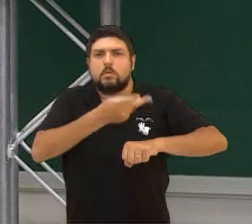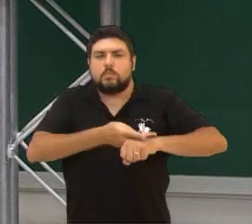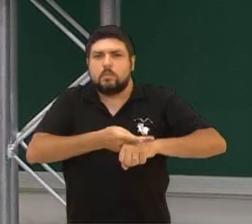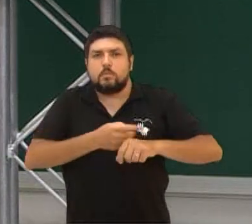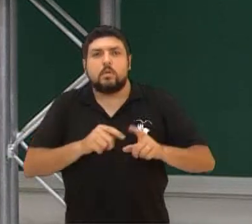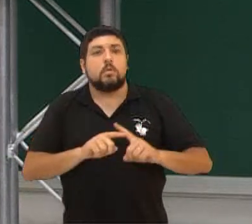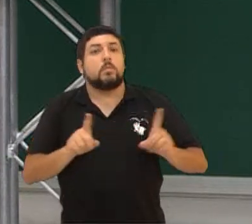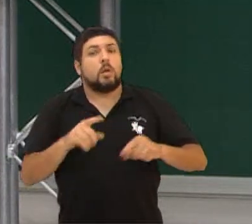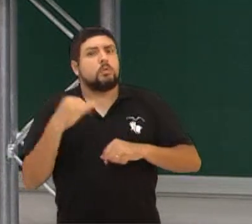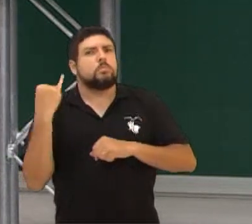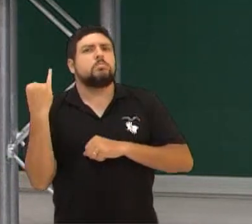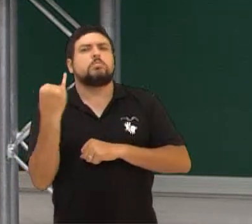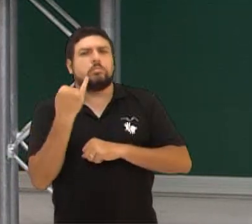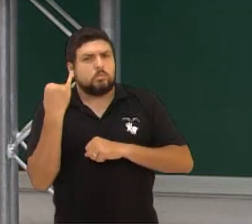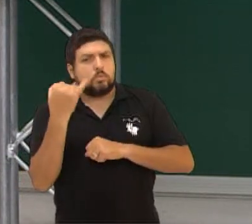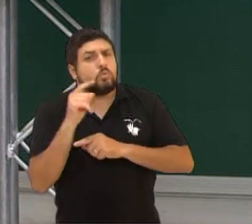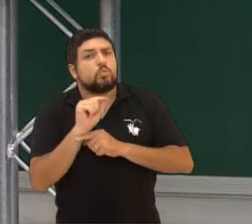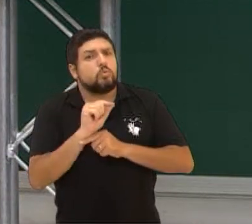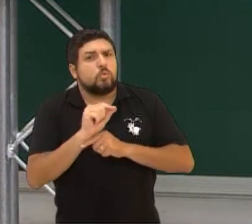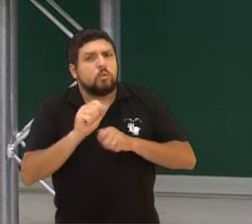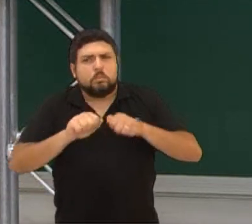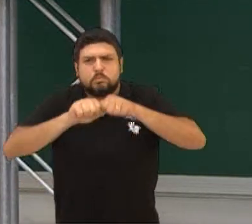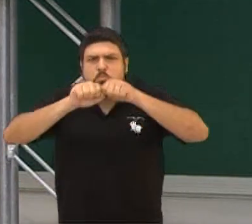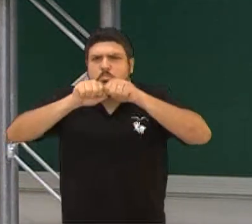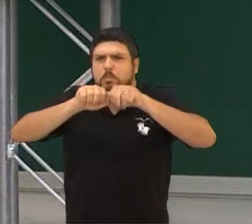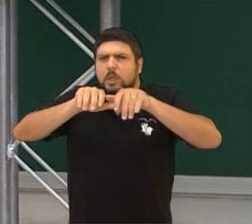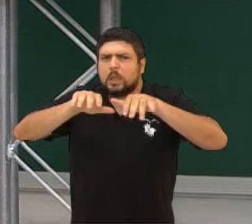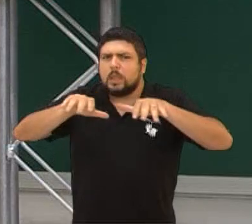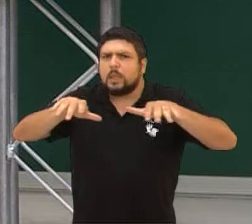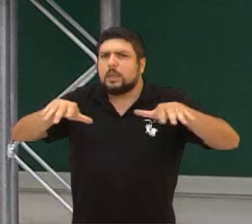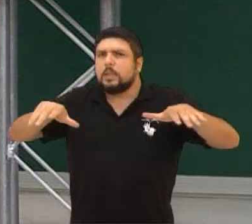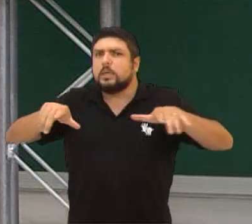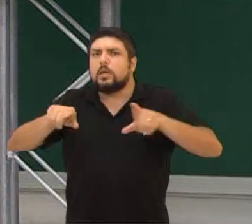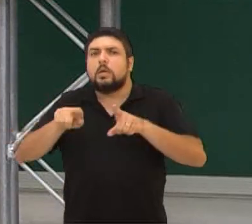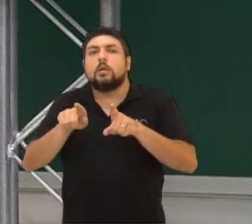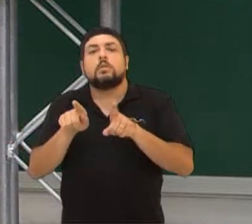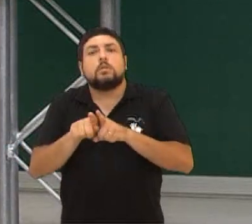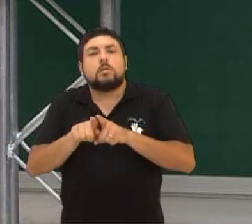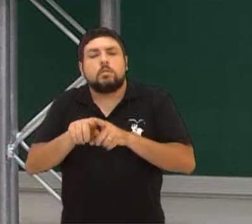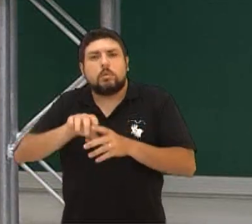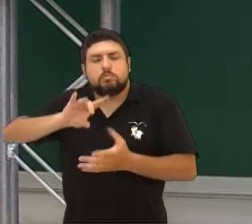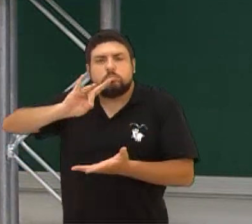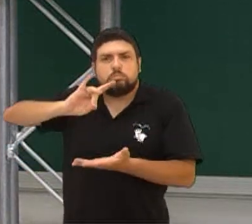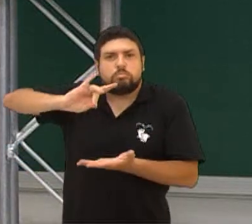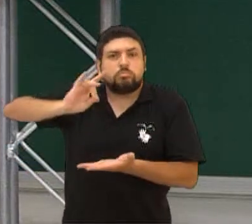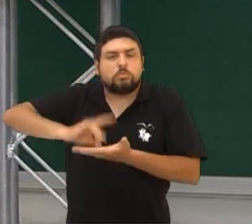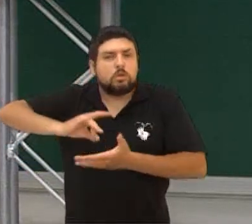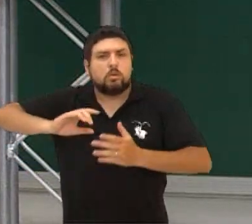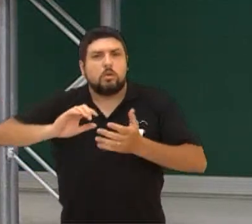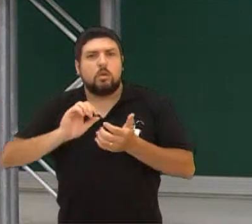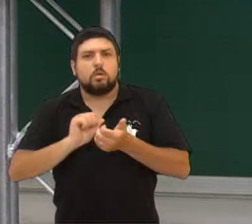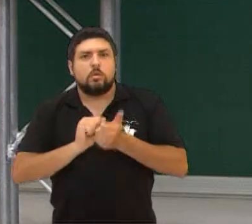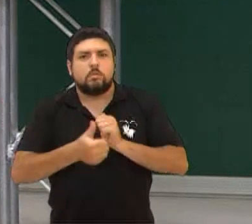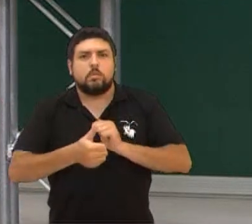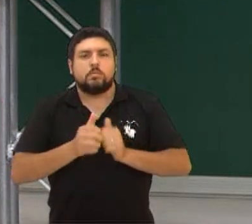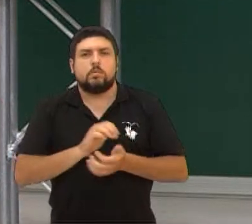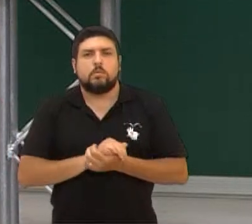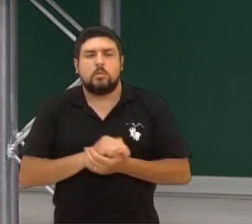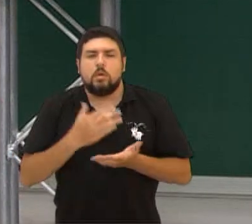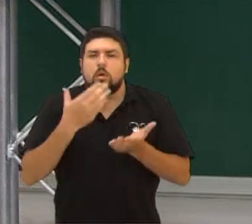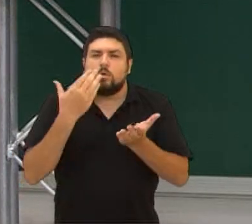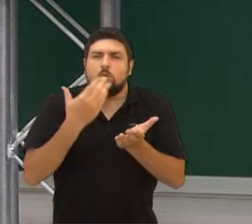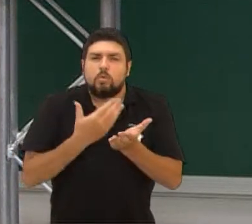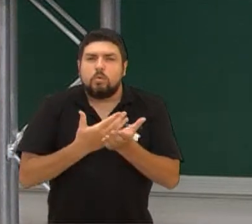importância muito grande na divulgação e na consolidação do esporte. Nessa época, começaram a